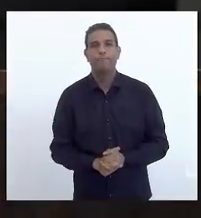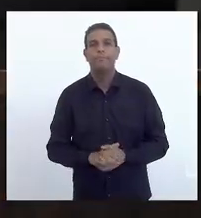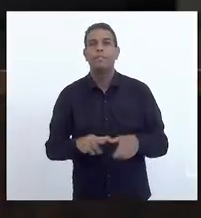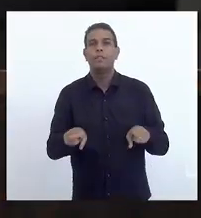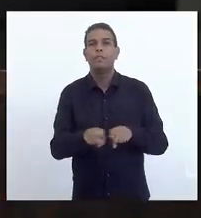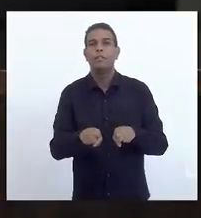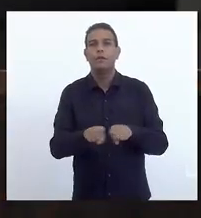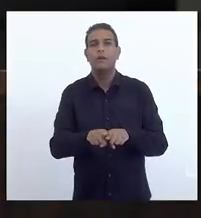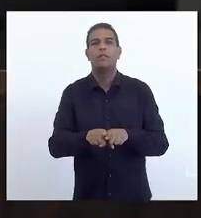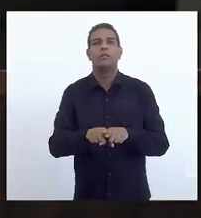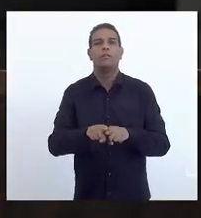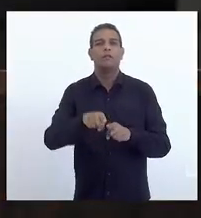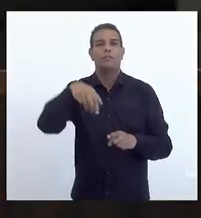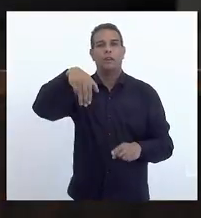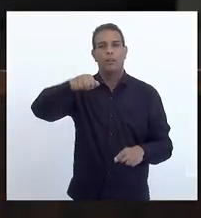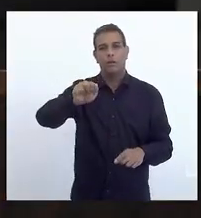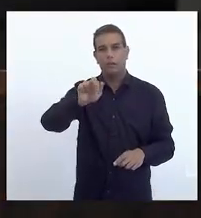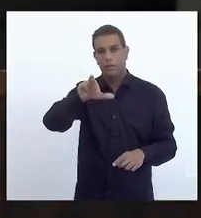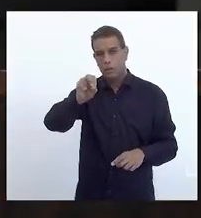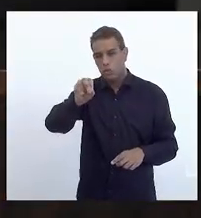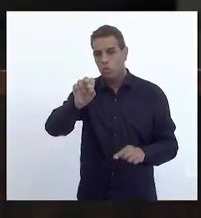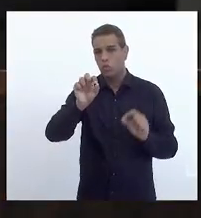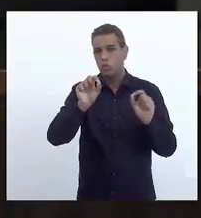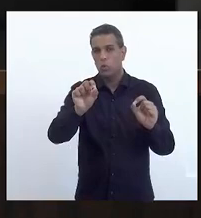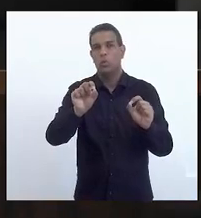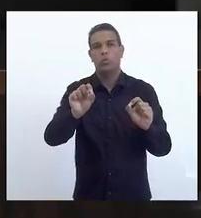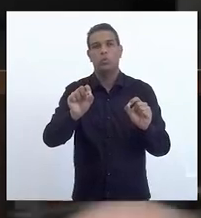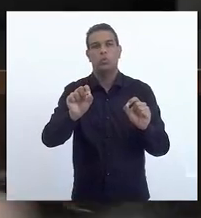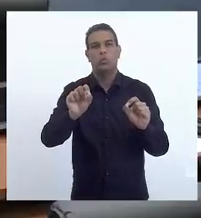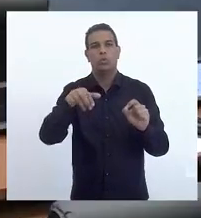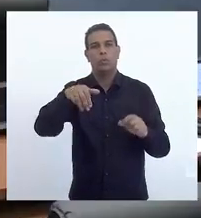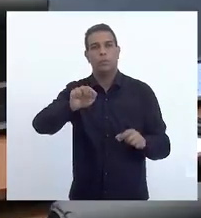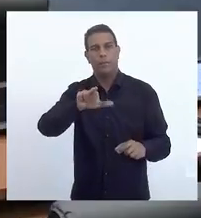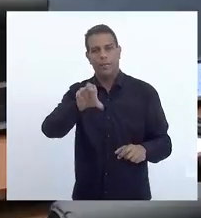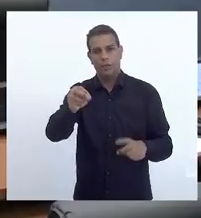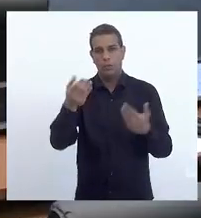Orçamento, deputado Márcio Canella. Deputado Márcio Pacheco.